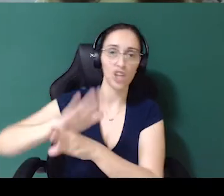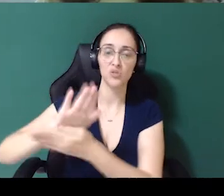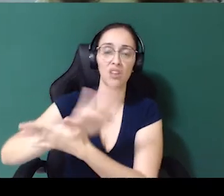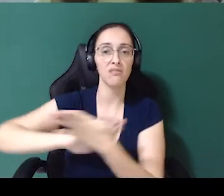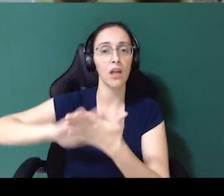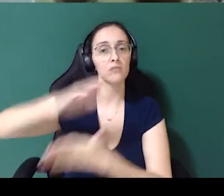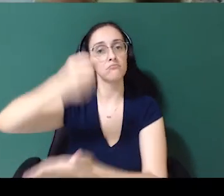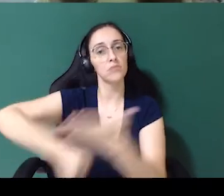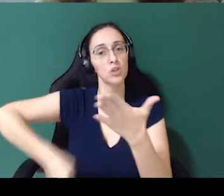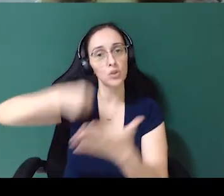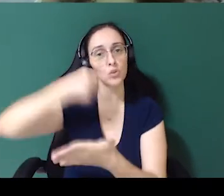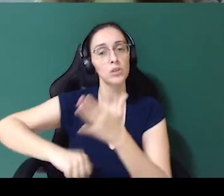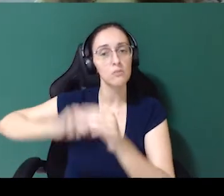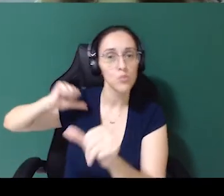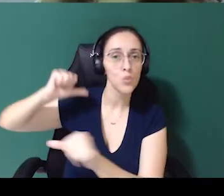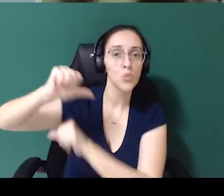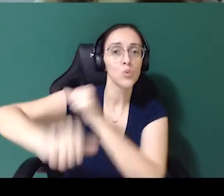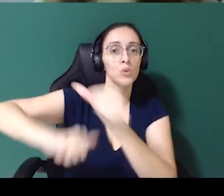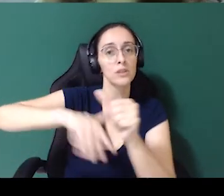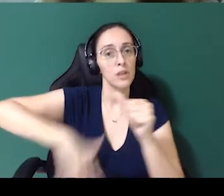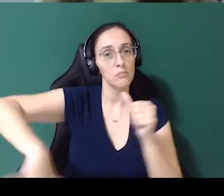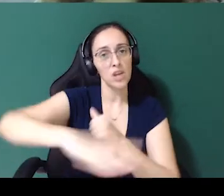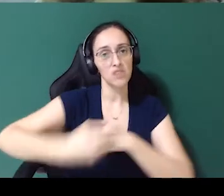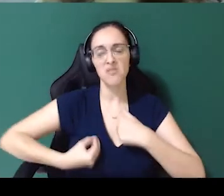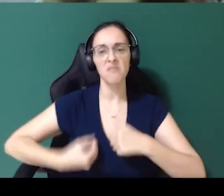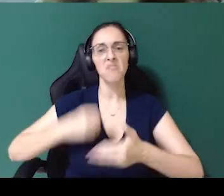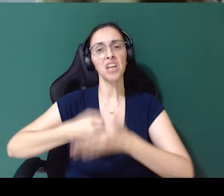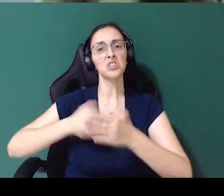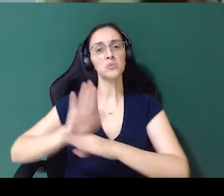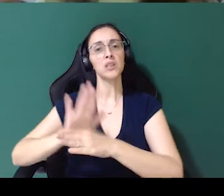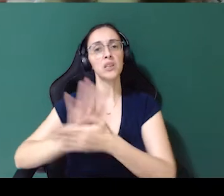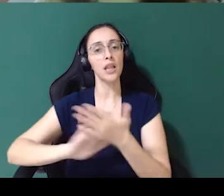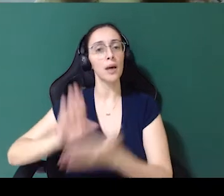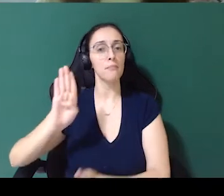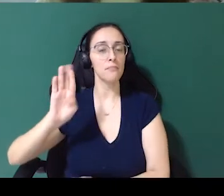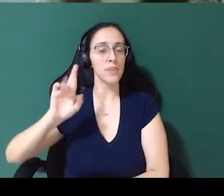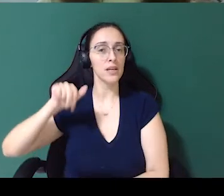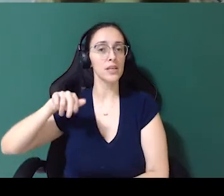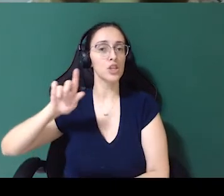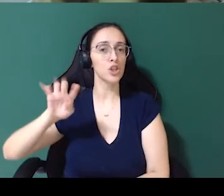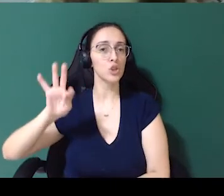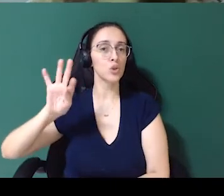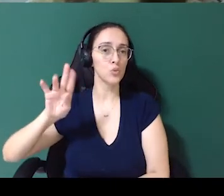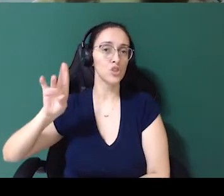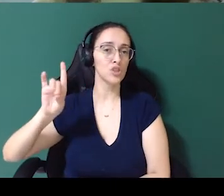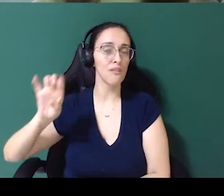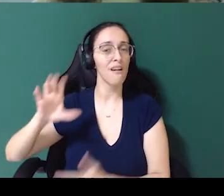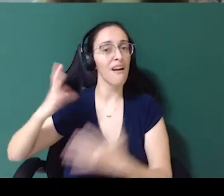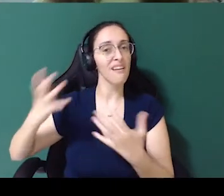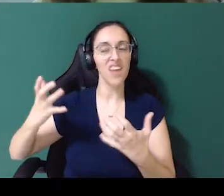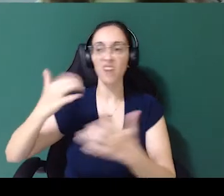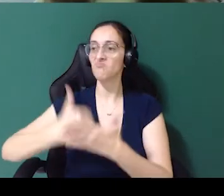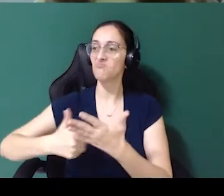uma luta ou mudar o ambiente em que vive. No caso, a branquitude quer que somente a branquitude